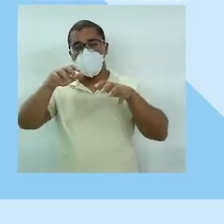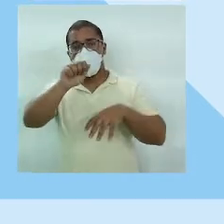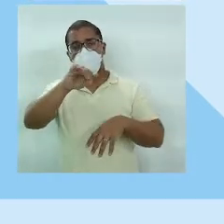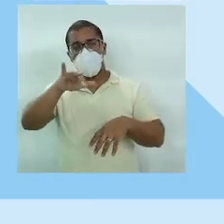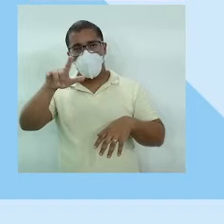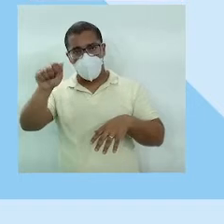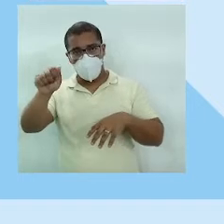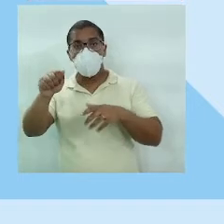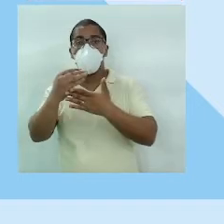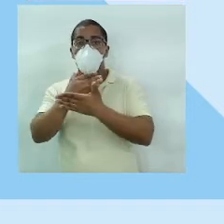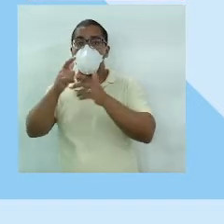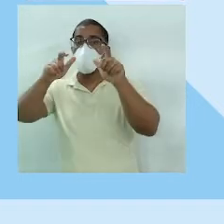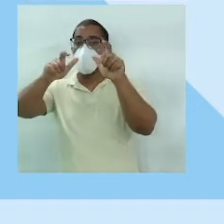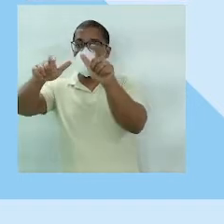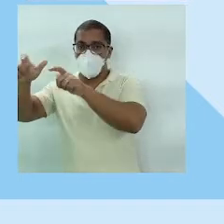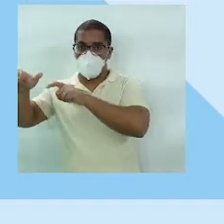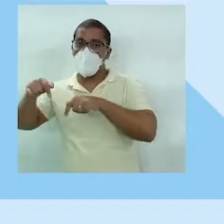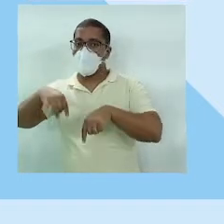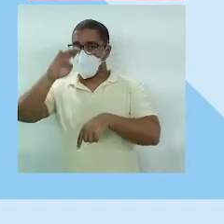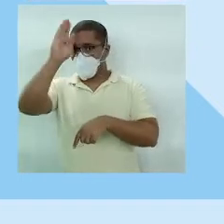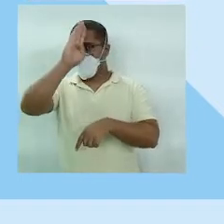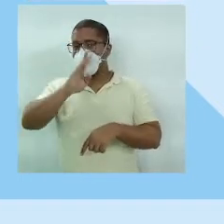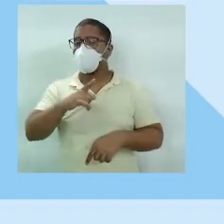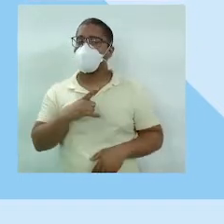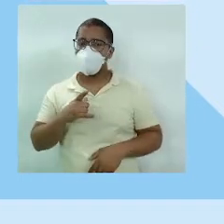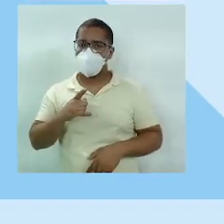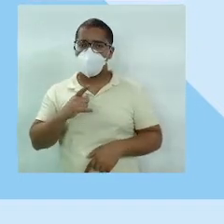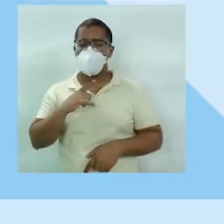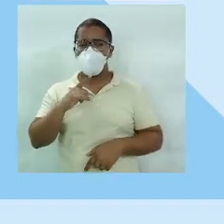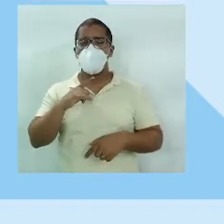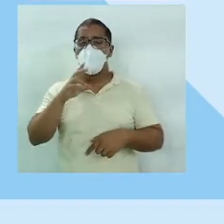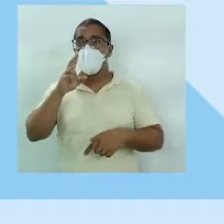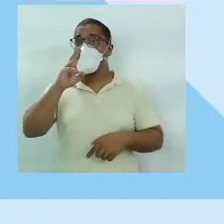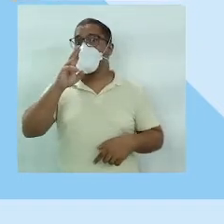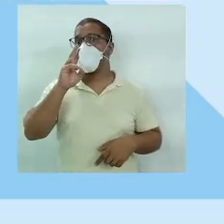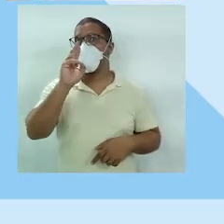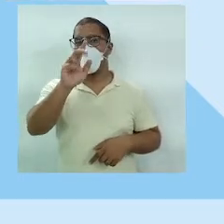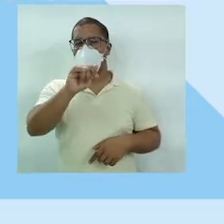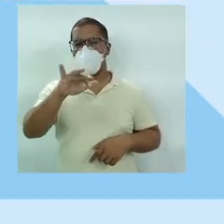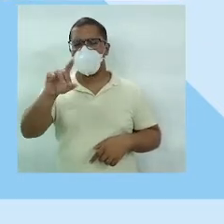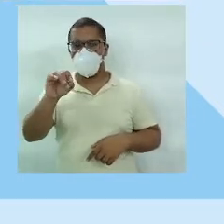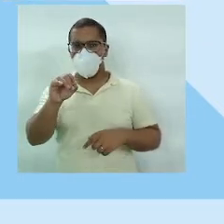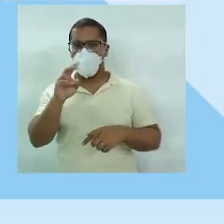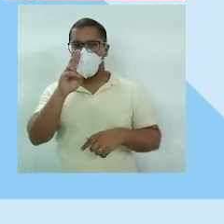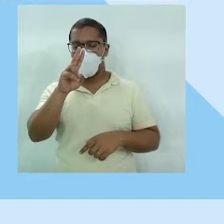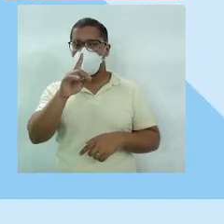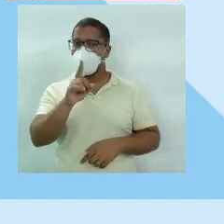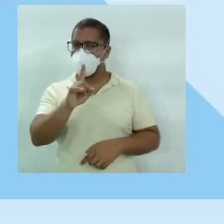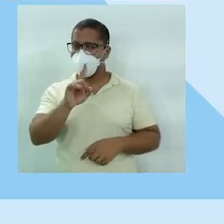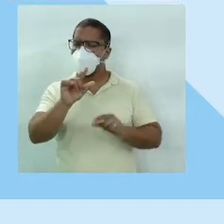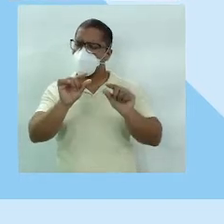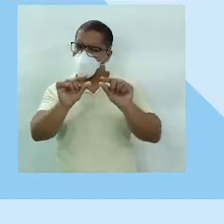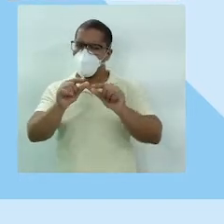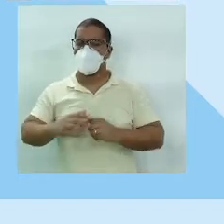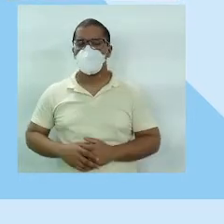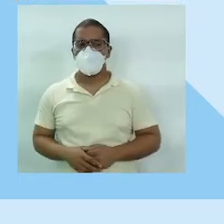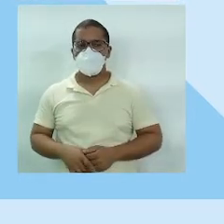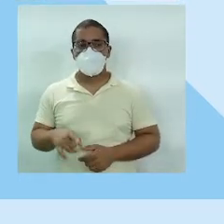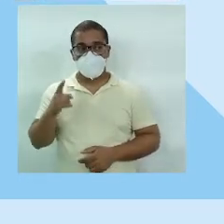em alguns lugares do Brasil, tá certo? Mas com a concentração pequena, beleza? Vamos lá, na